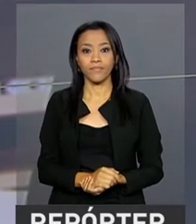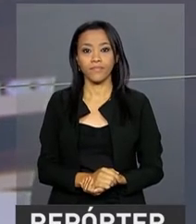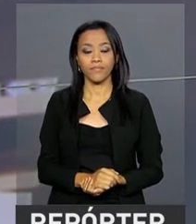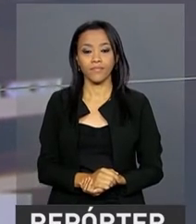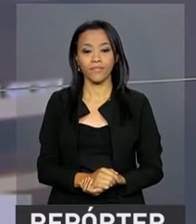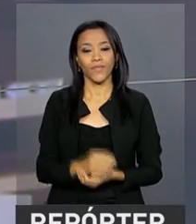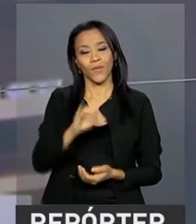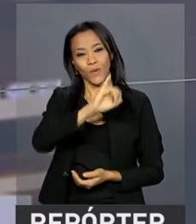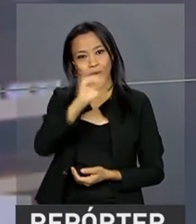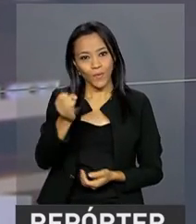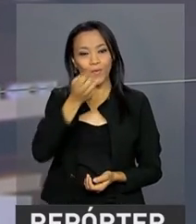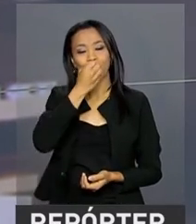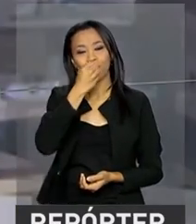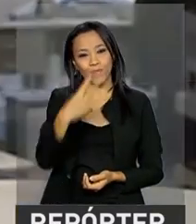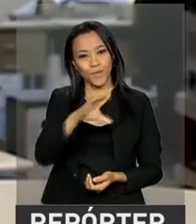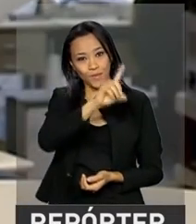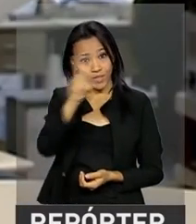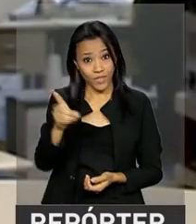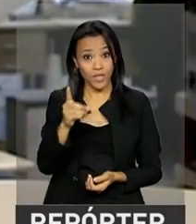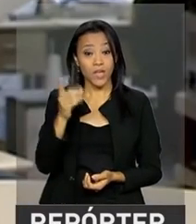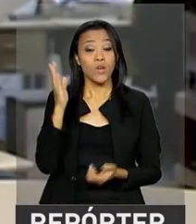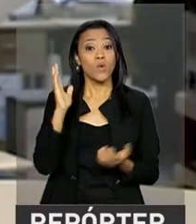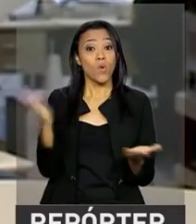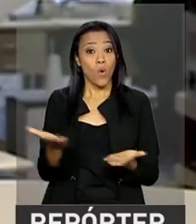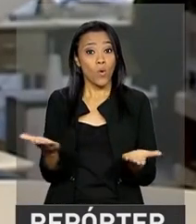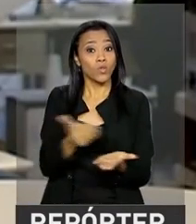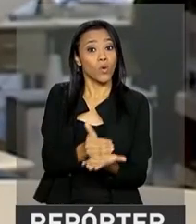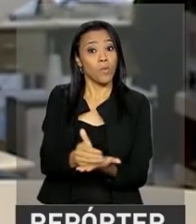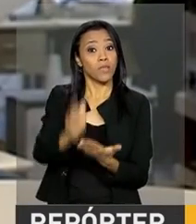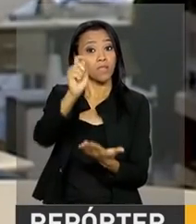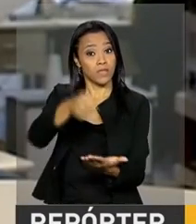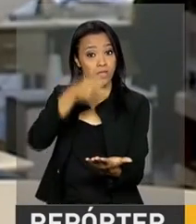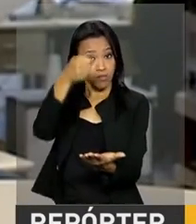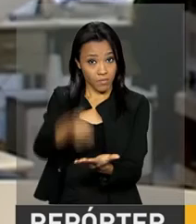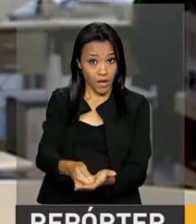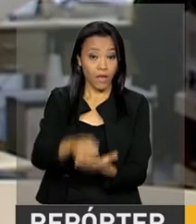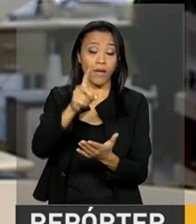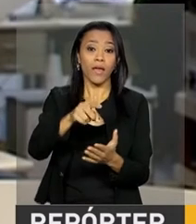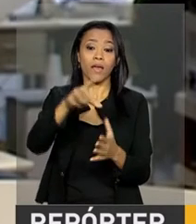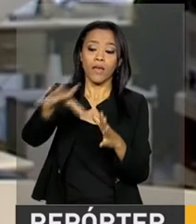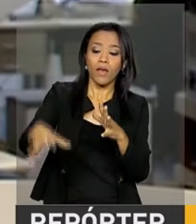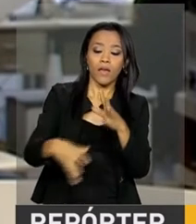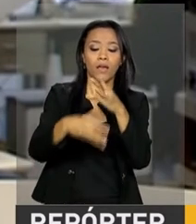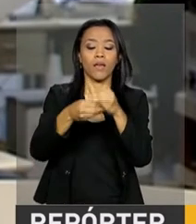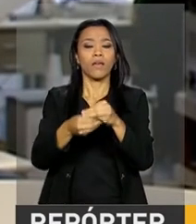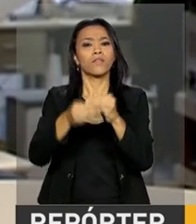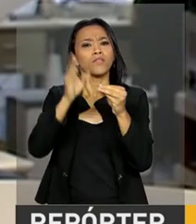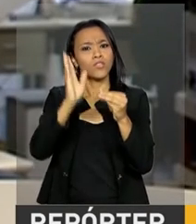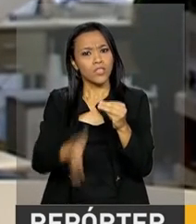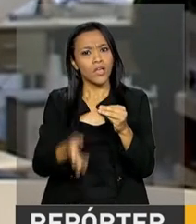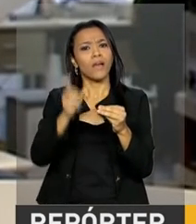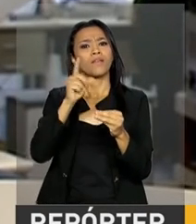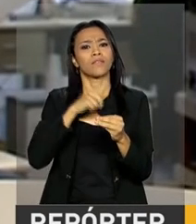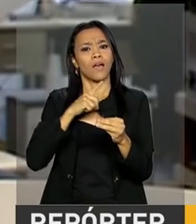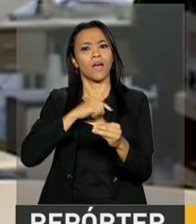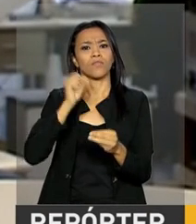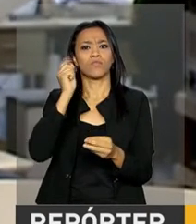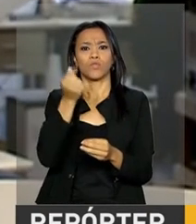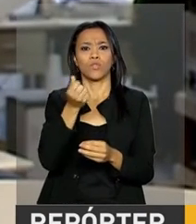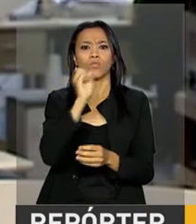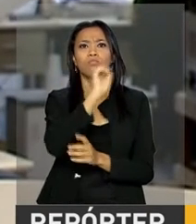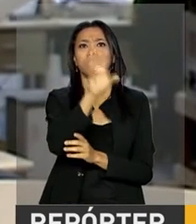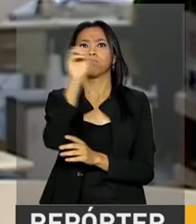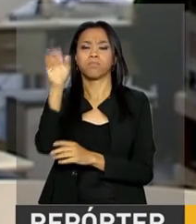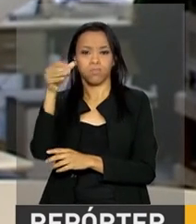lá bom dia leandro o que começa a ser pago hoje é uma parcela da complementação que já está disponível nas contas de estados e